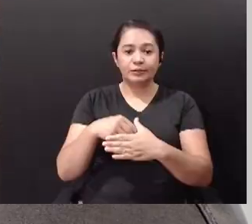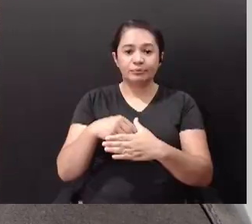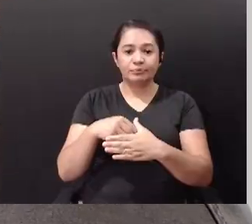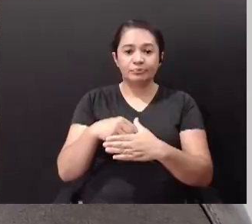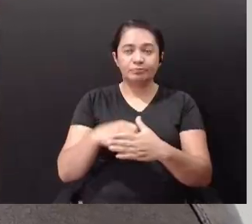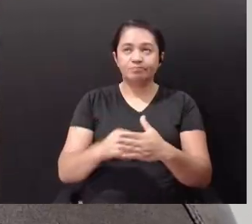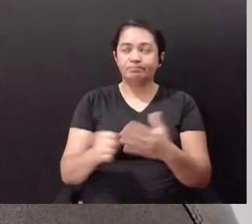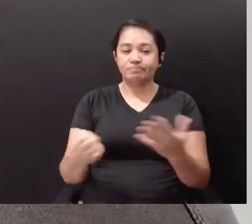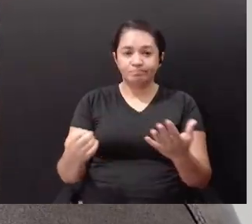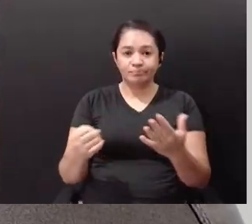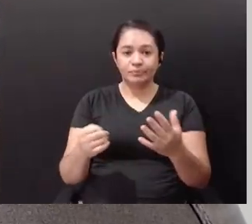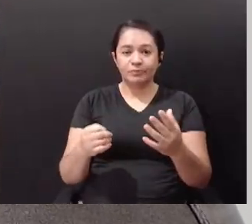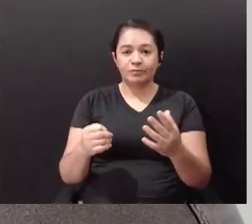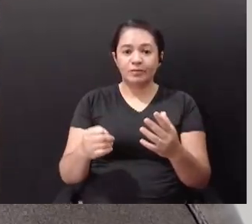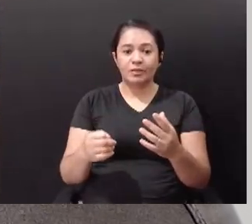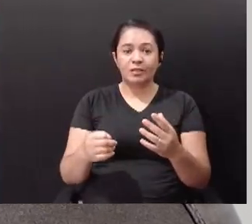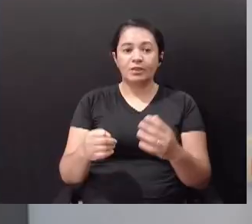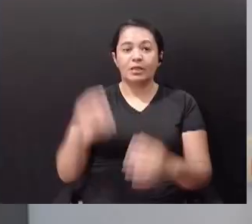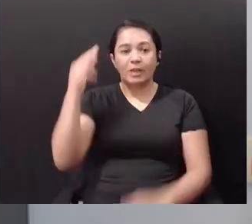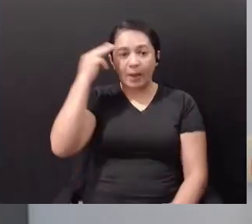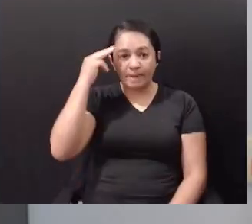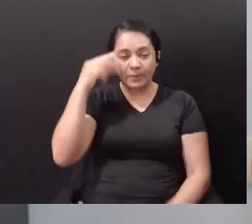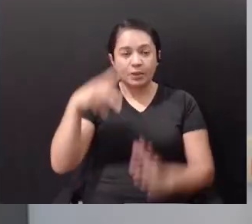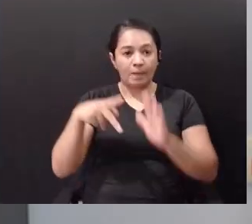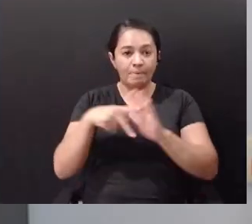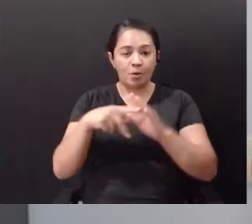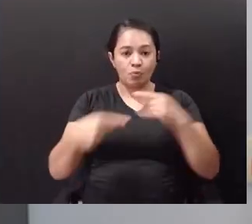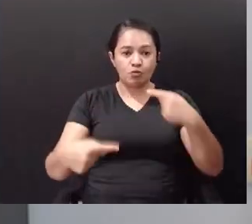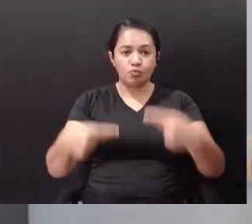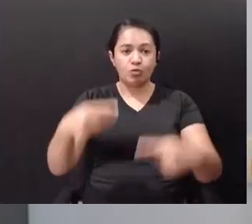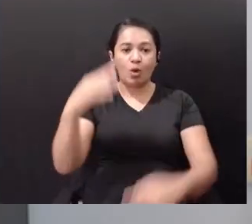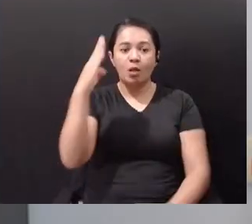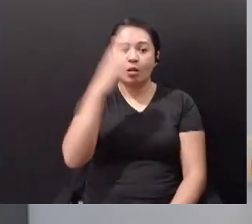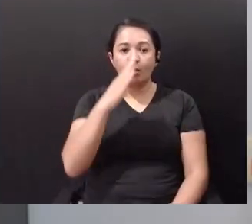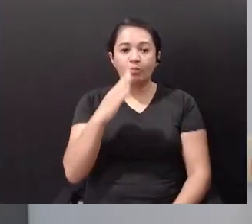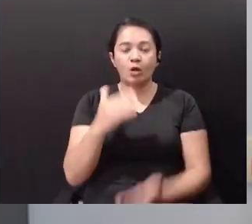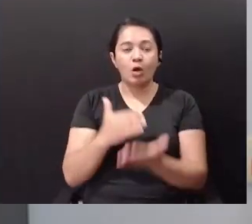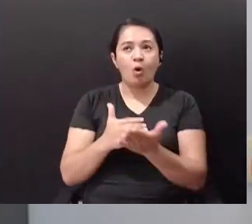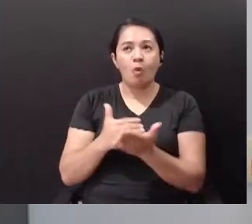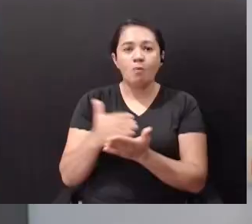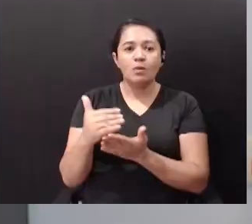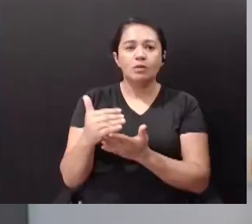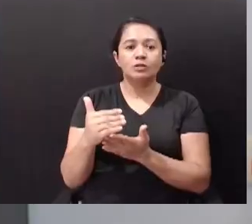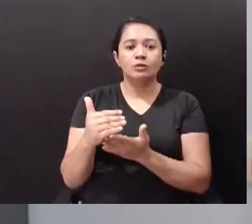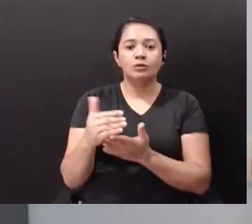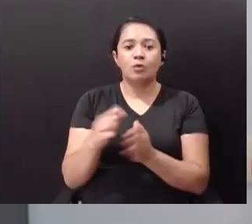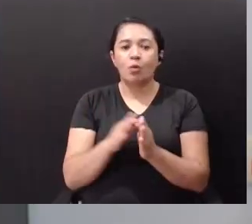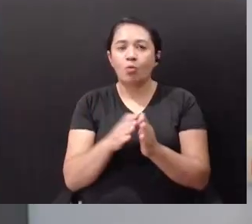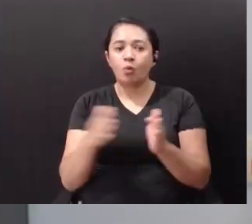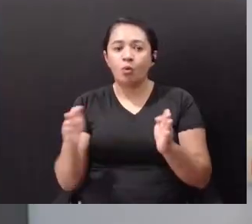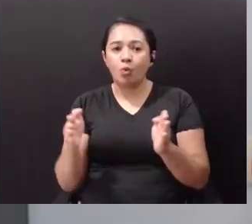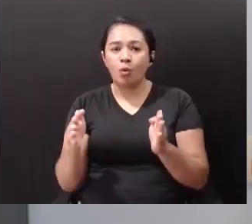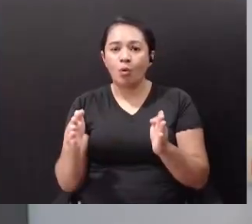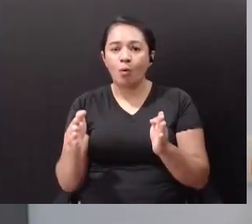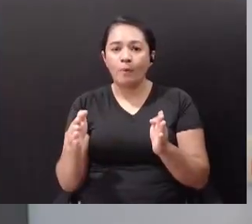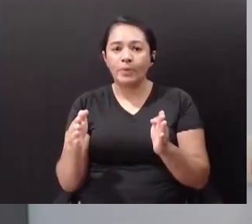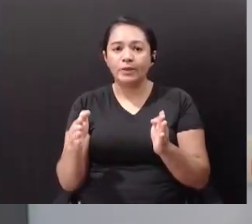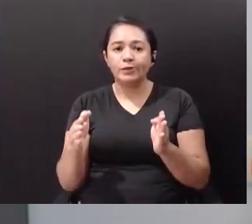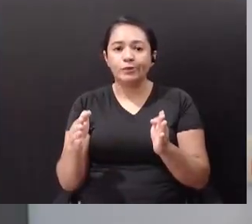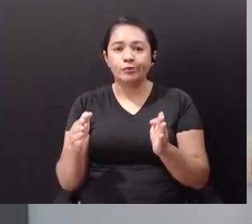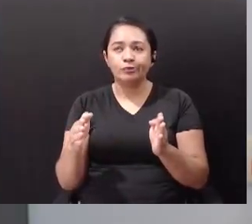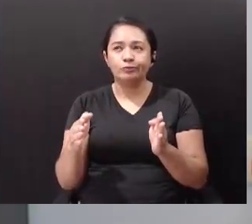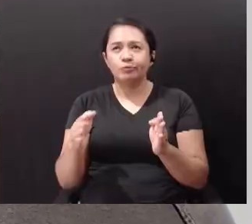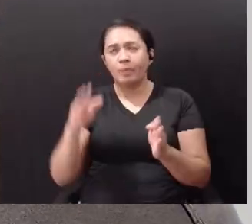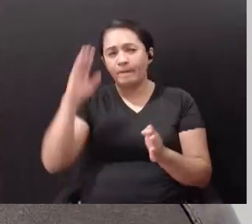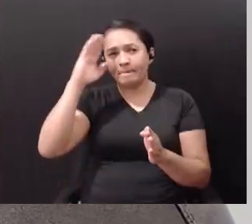pensamento, da mentalidade das discussões do Brasil, apenas durante o período republicano, em especial ali em fins da